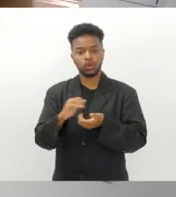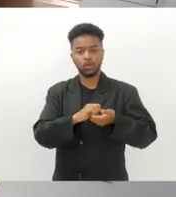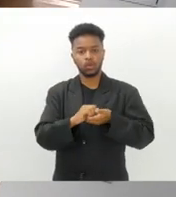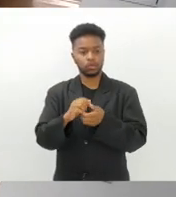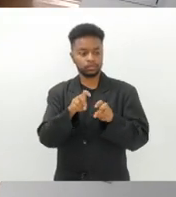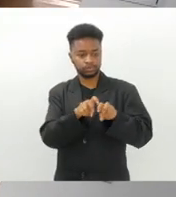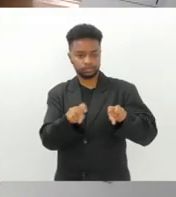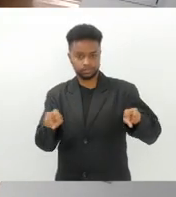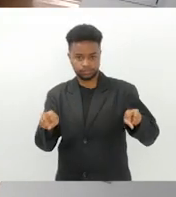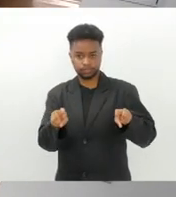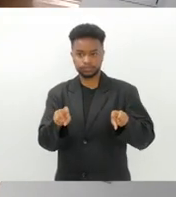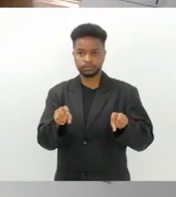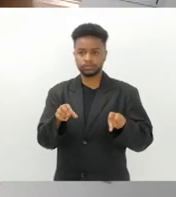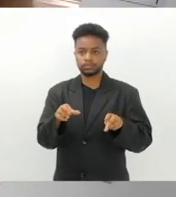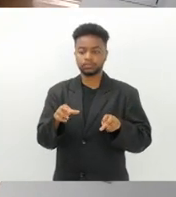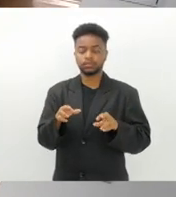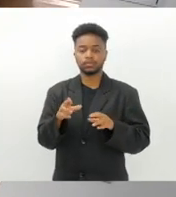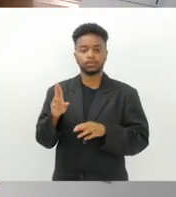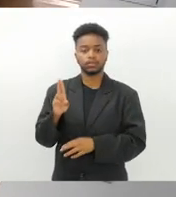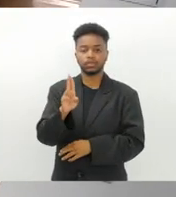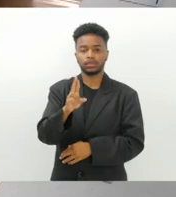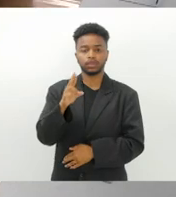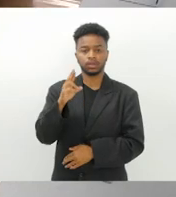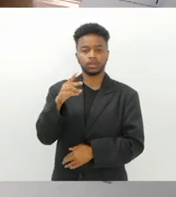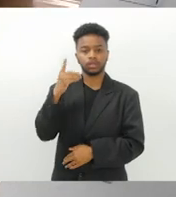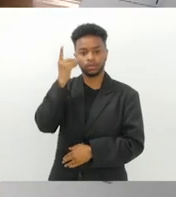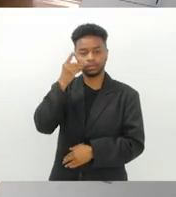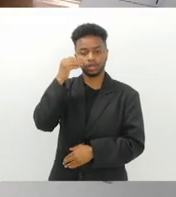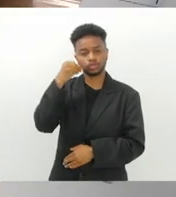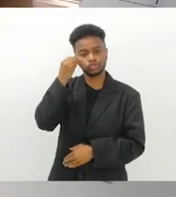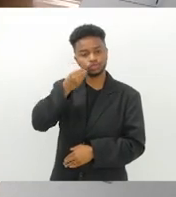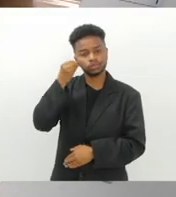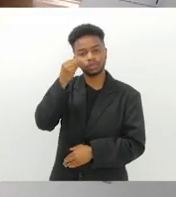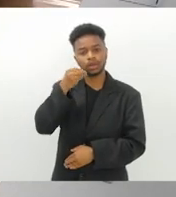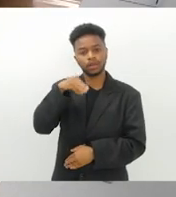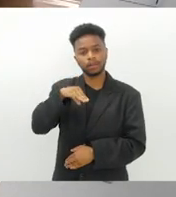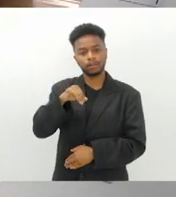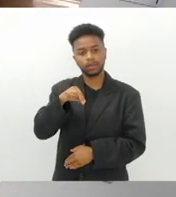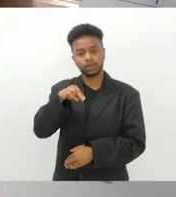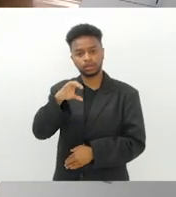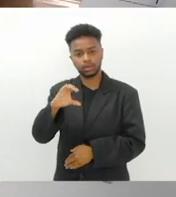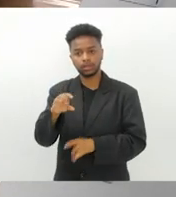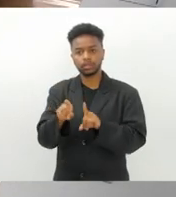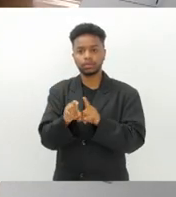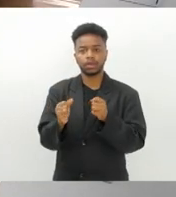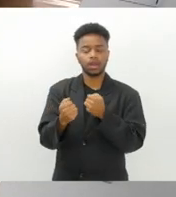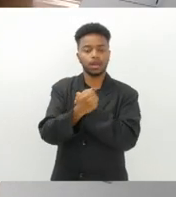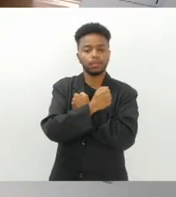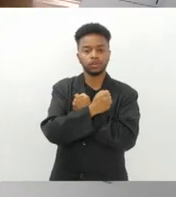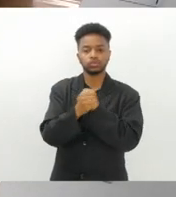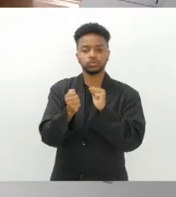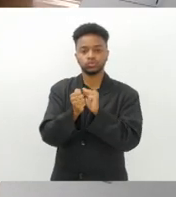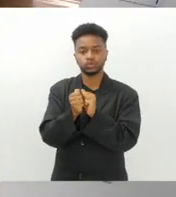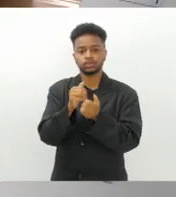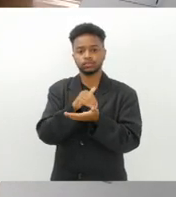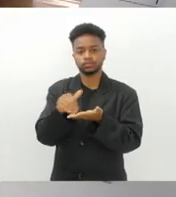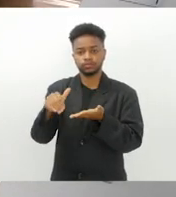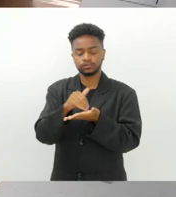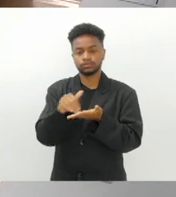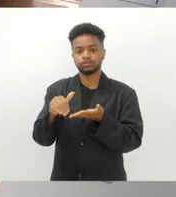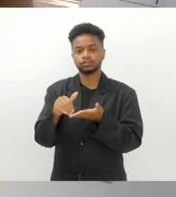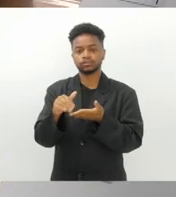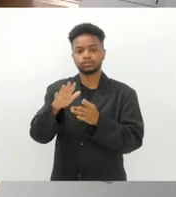nosso decano, deputado Carlos Mink, a quem eu trago também um abraço da secretária de Meio Ambiente e Clima,